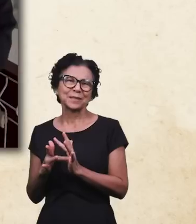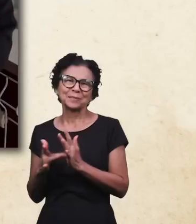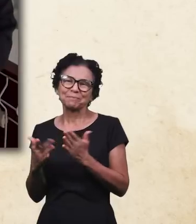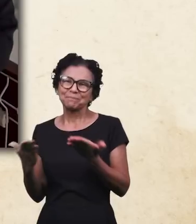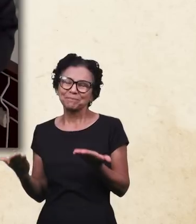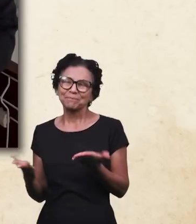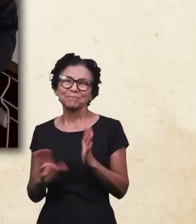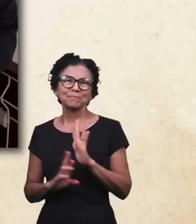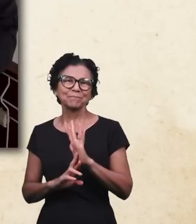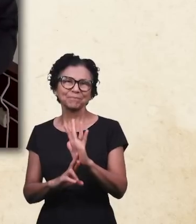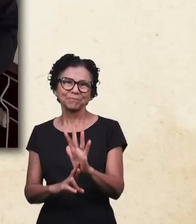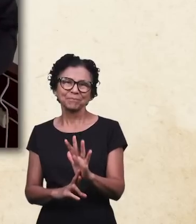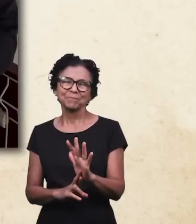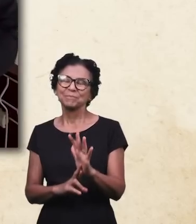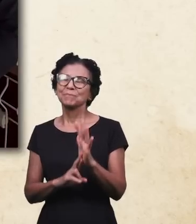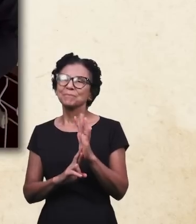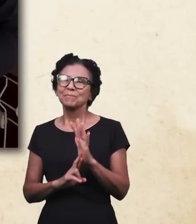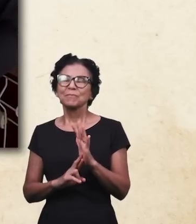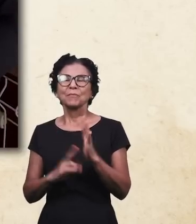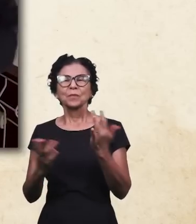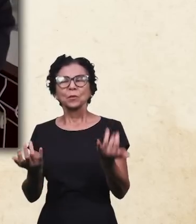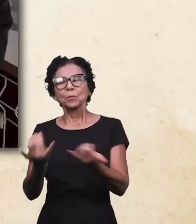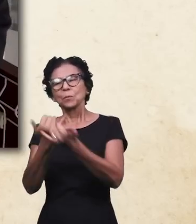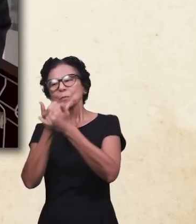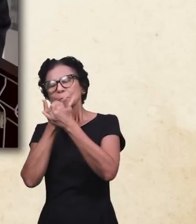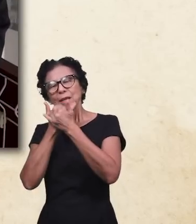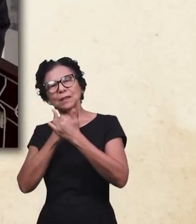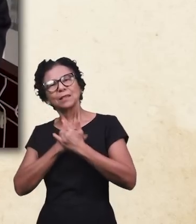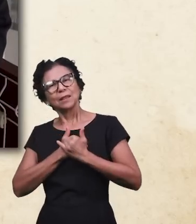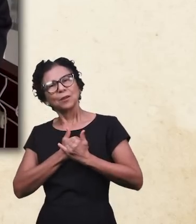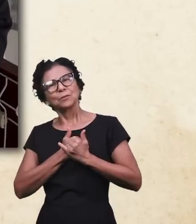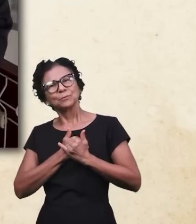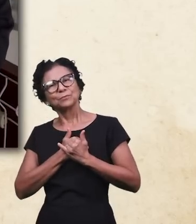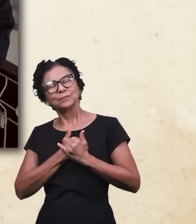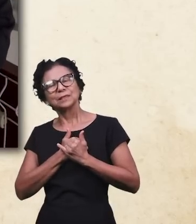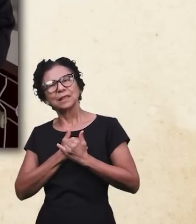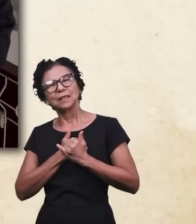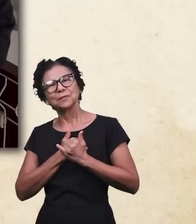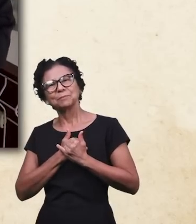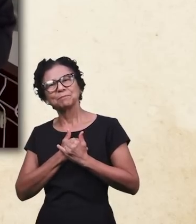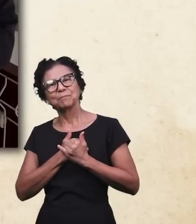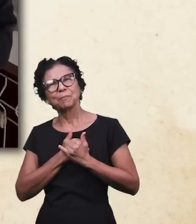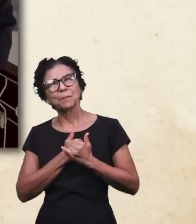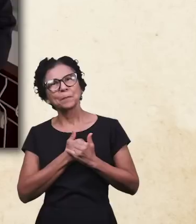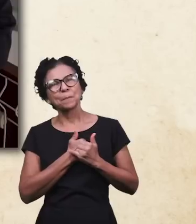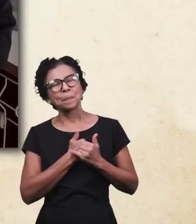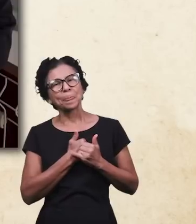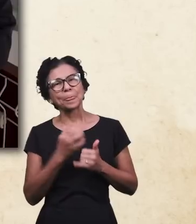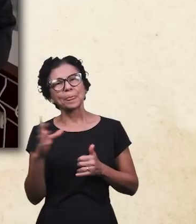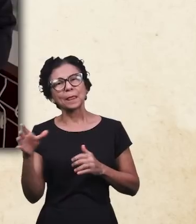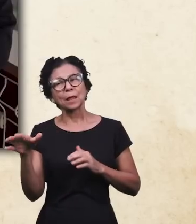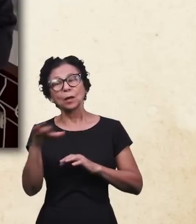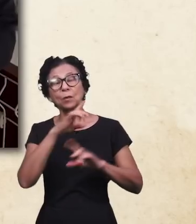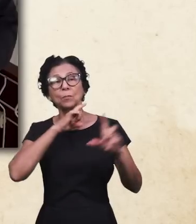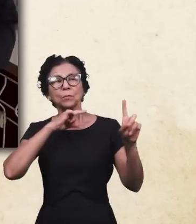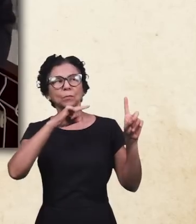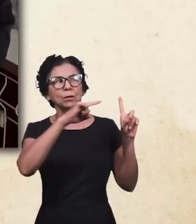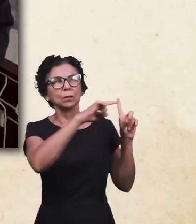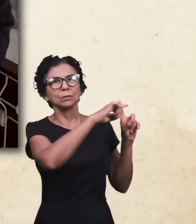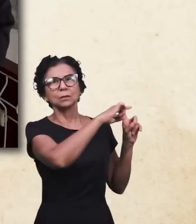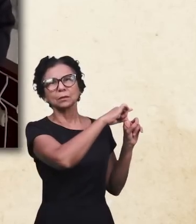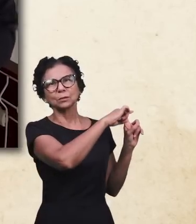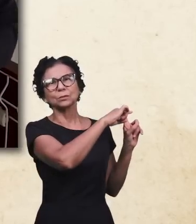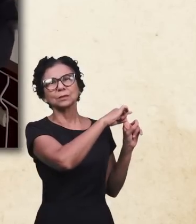palavra. Ele perdoou até no momento da crucificação, quando pediu ao Pai que não lhes